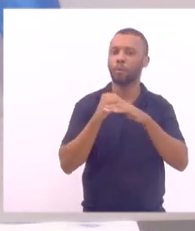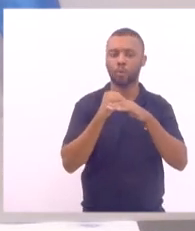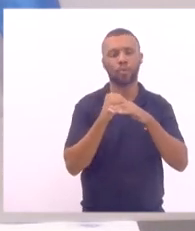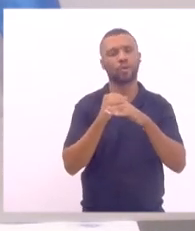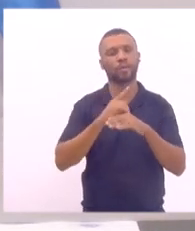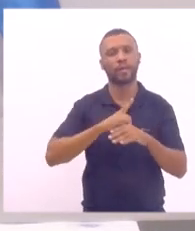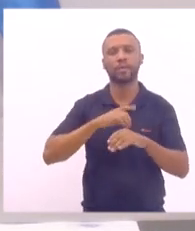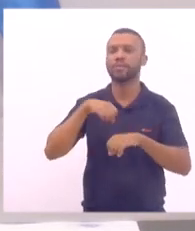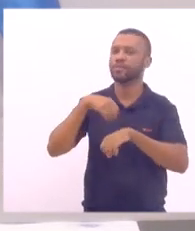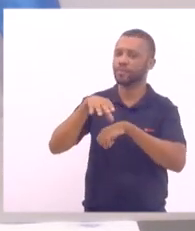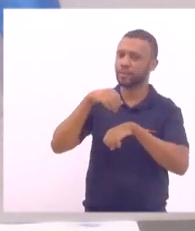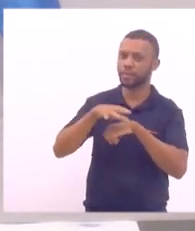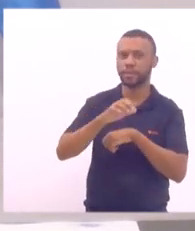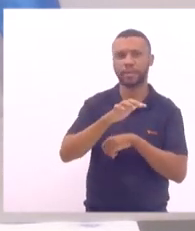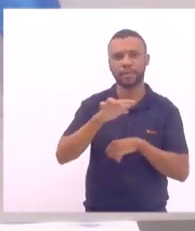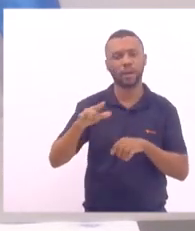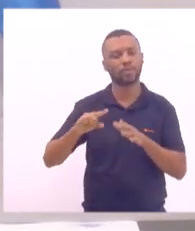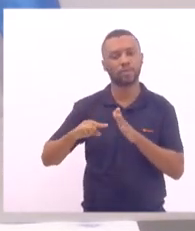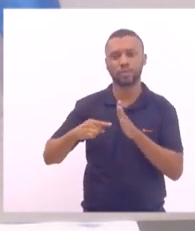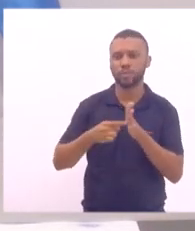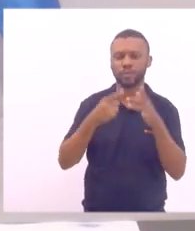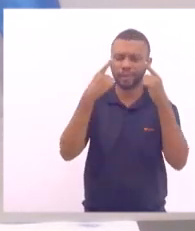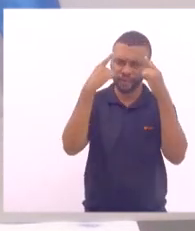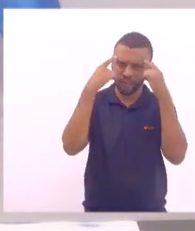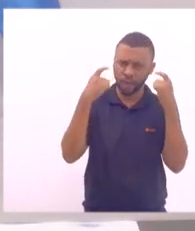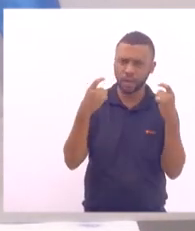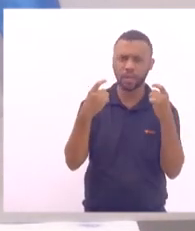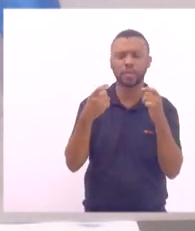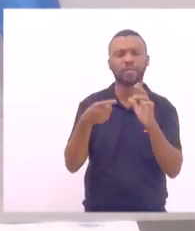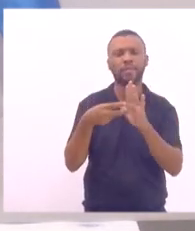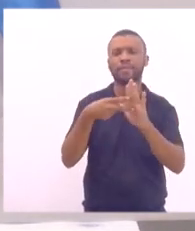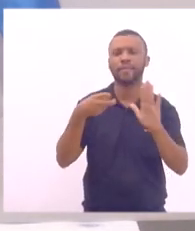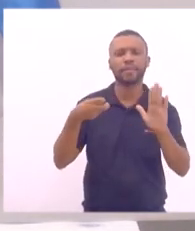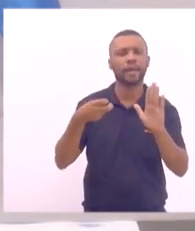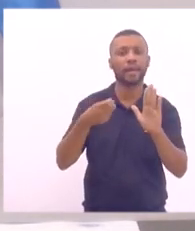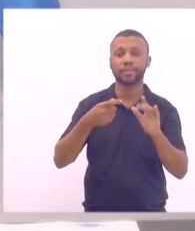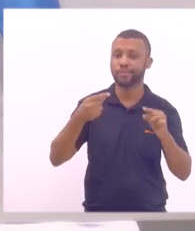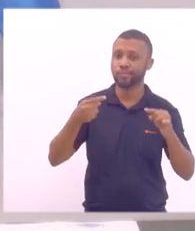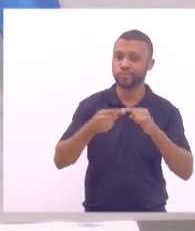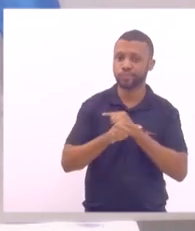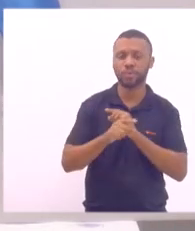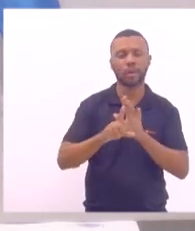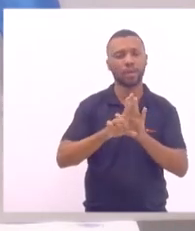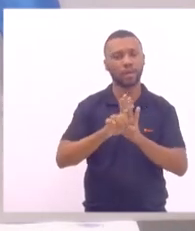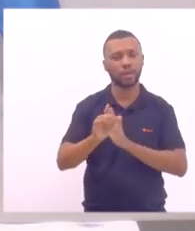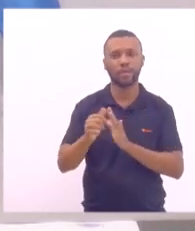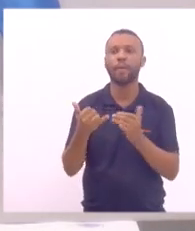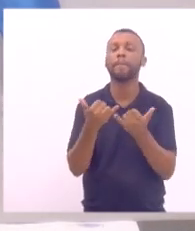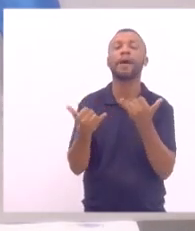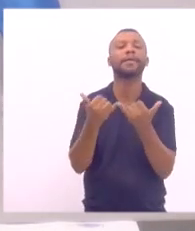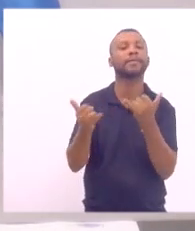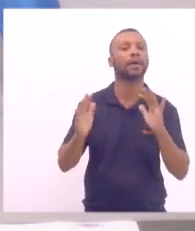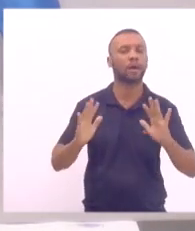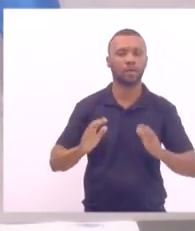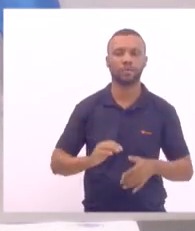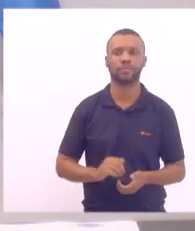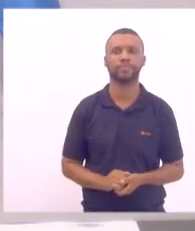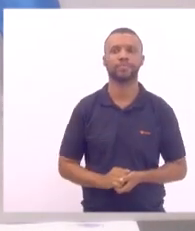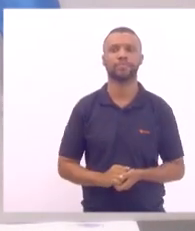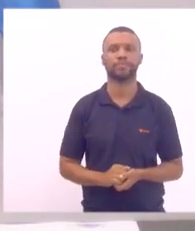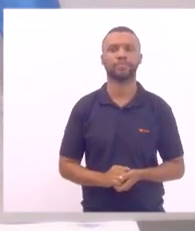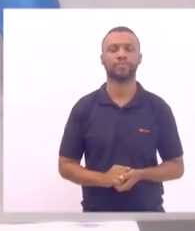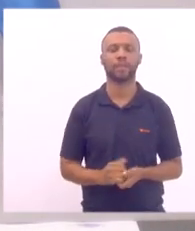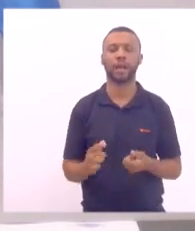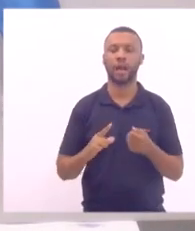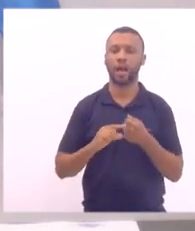de canais oficiais de denúncia de violência. Né? O que foi vetado? Não cumprimento do que dispõe esta lei, seja a aplicação... Os valores dessa... Artigo